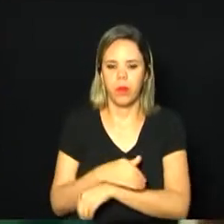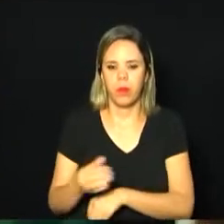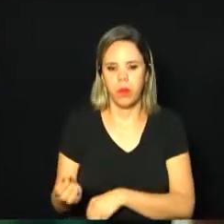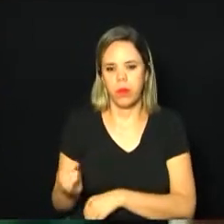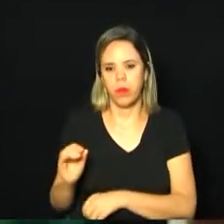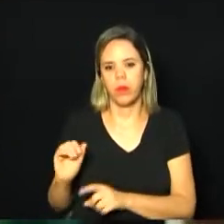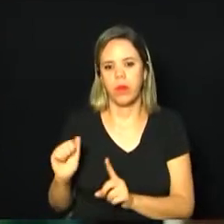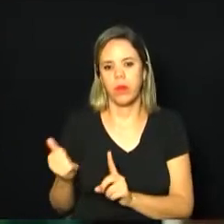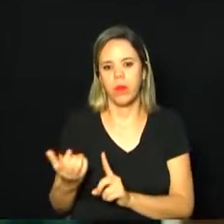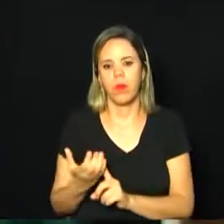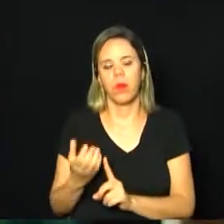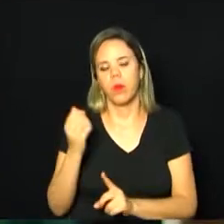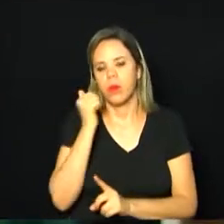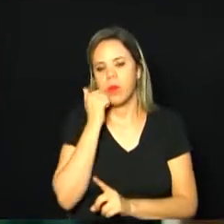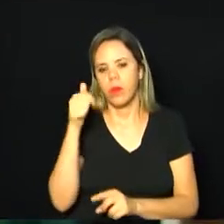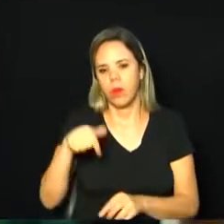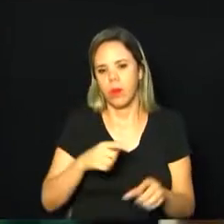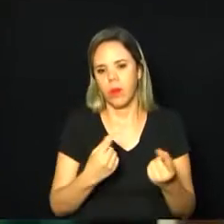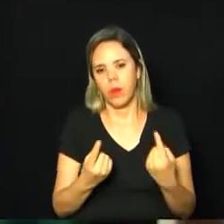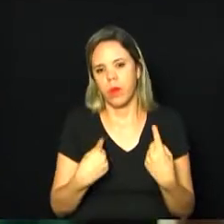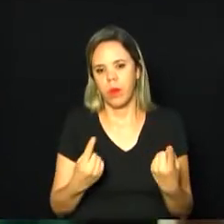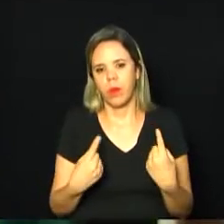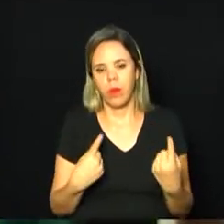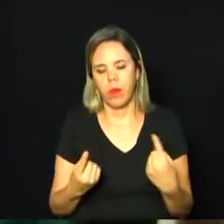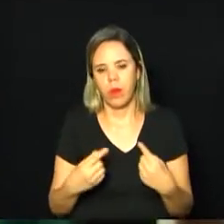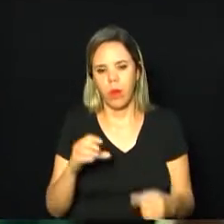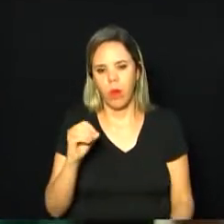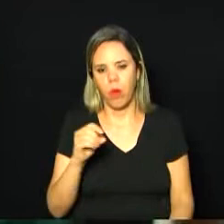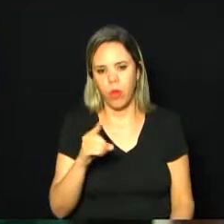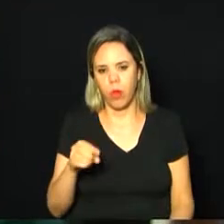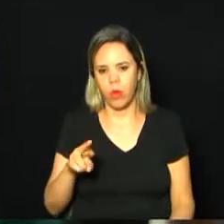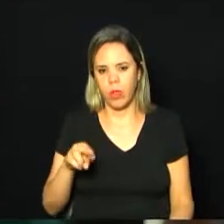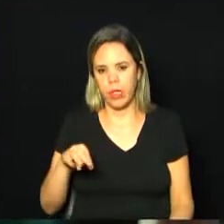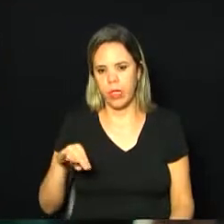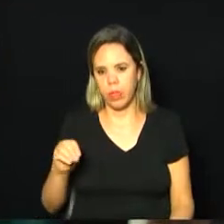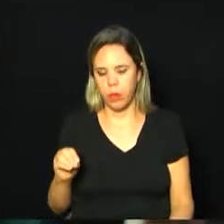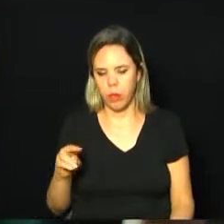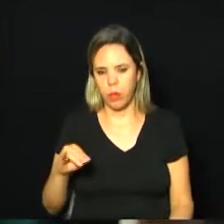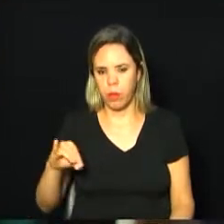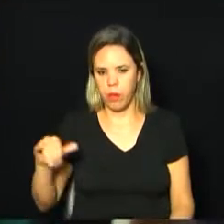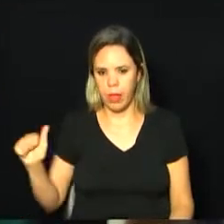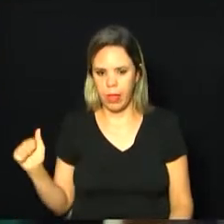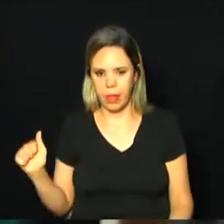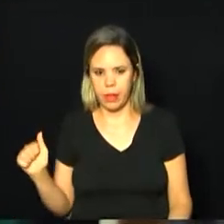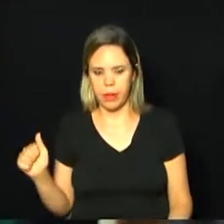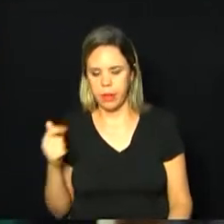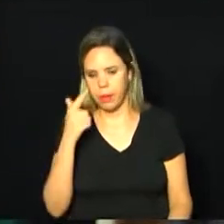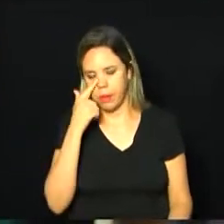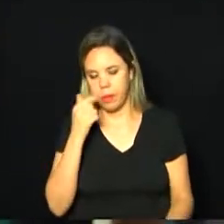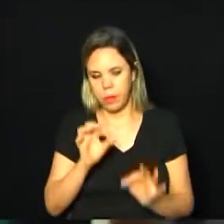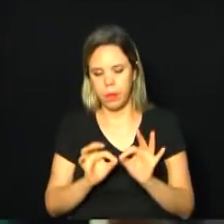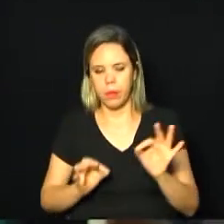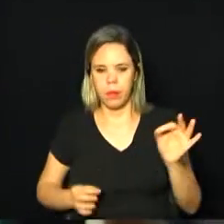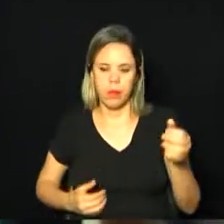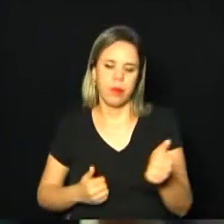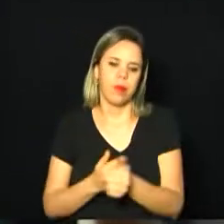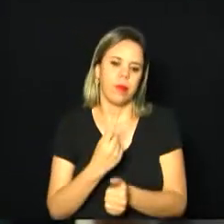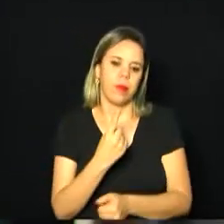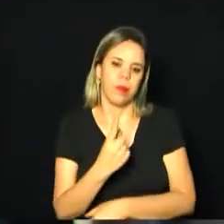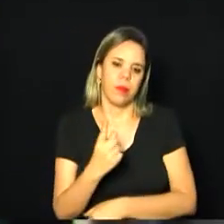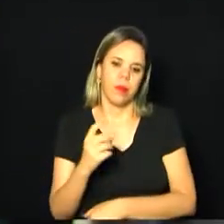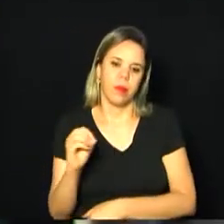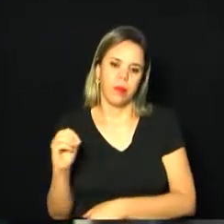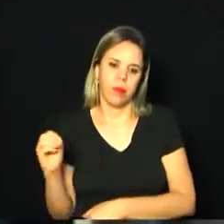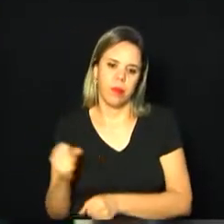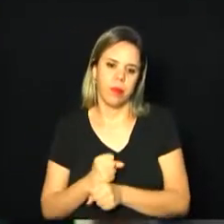Culto à Ciência aqui para Avenida o Embu Maia né e ao longo desses em